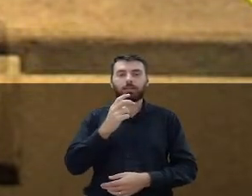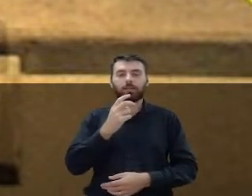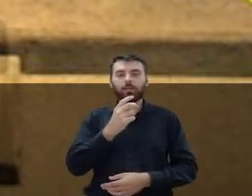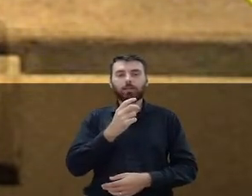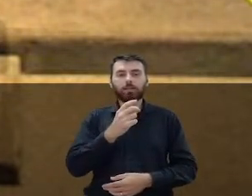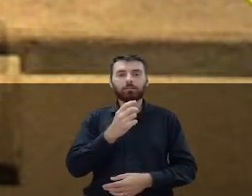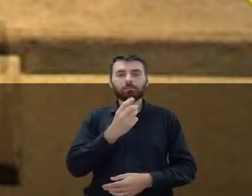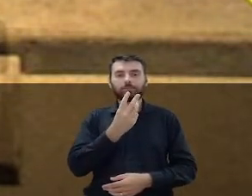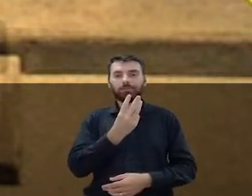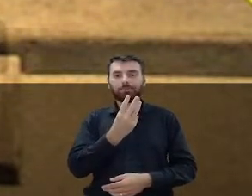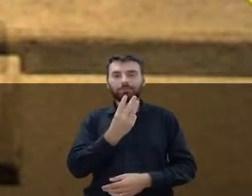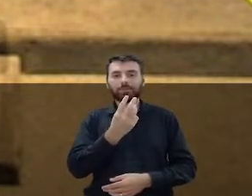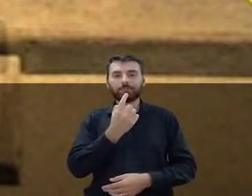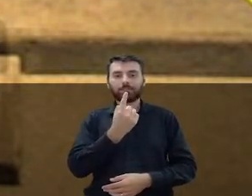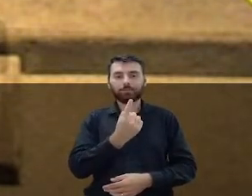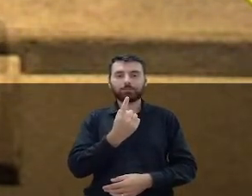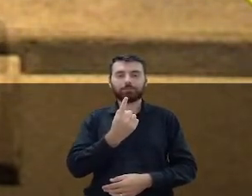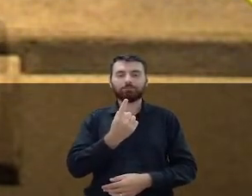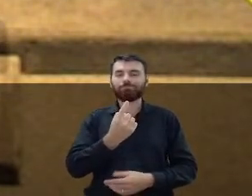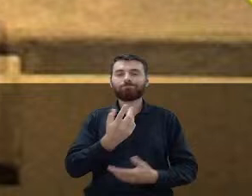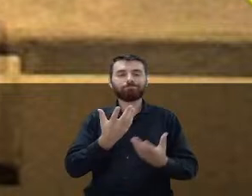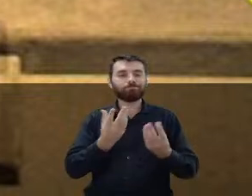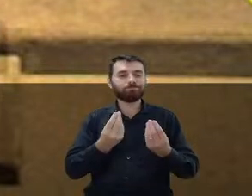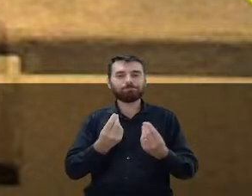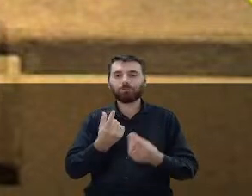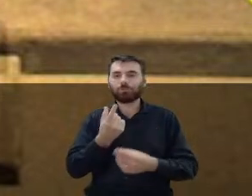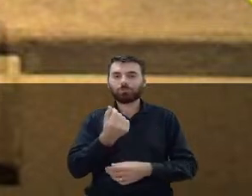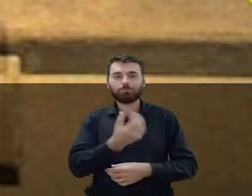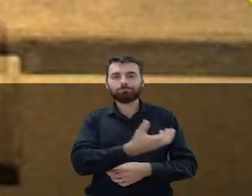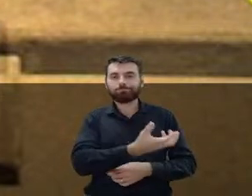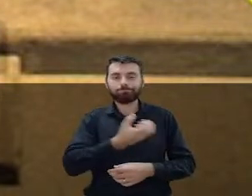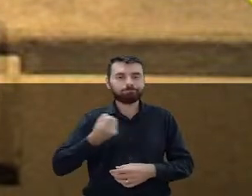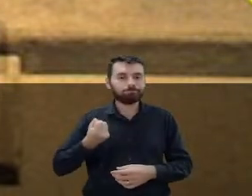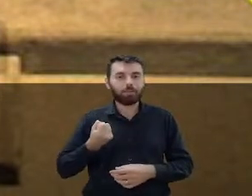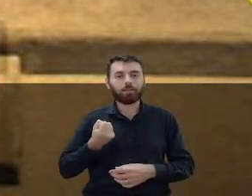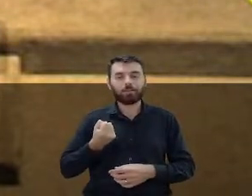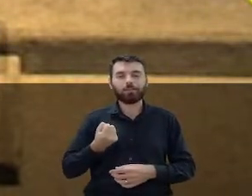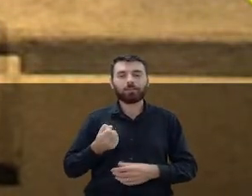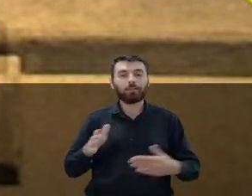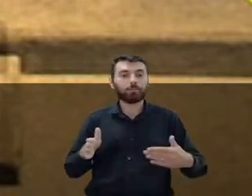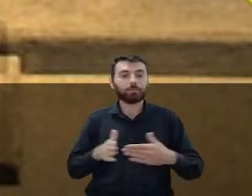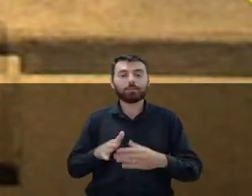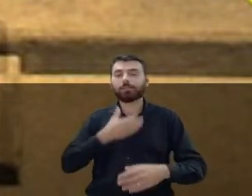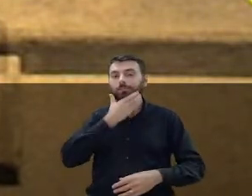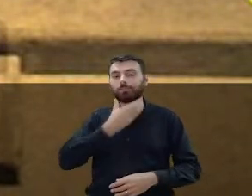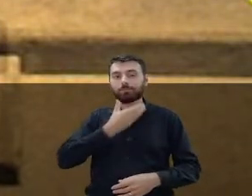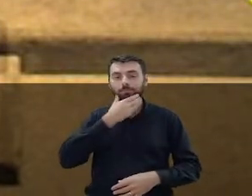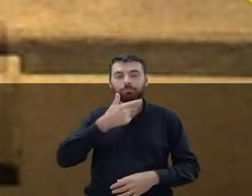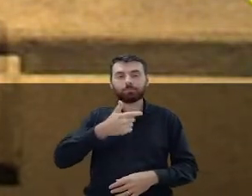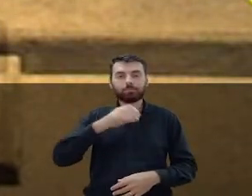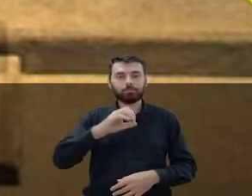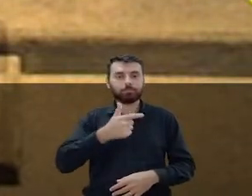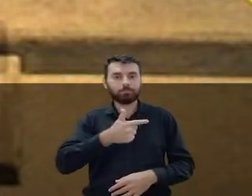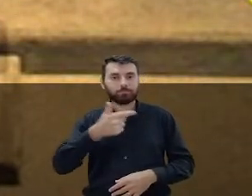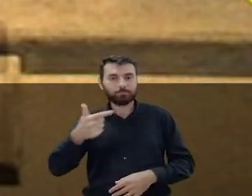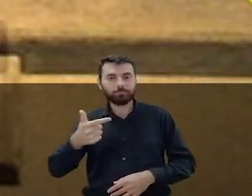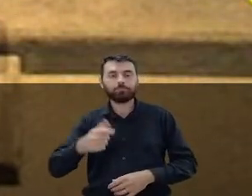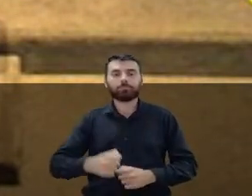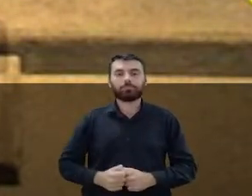dezembro de 2022. Vejam bem, nós tivemos aqui condenação de verbas, de